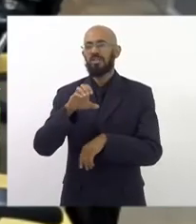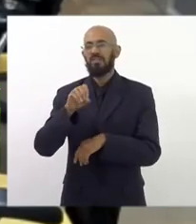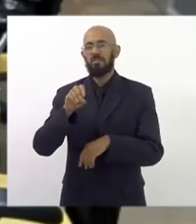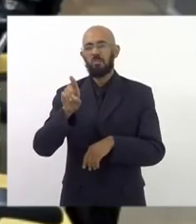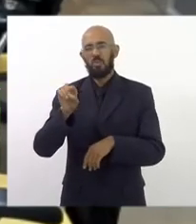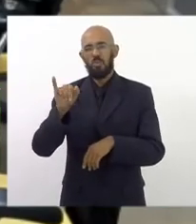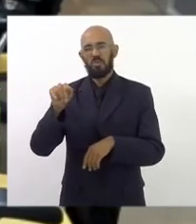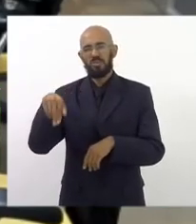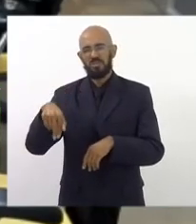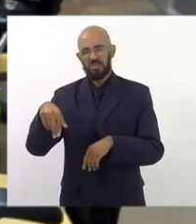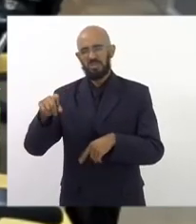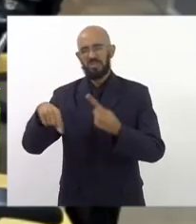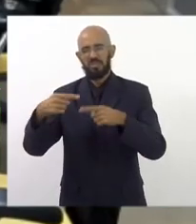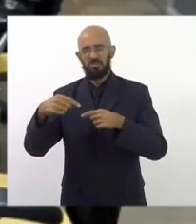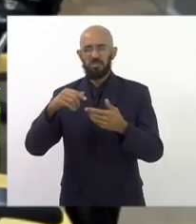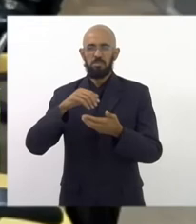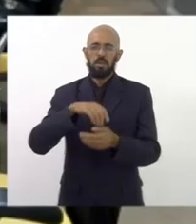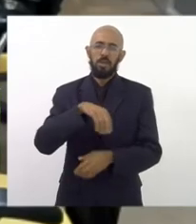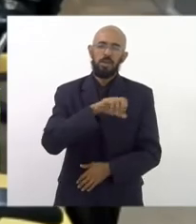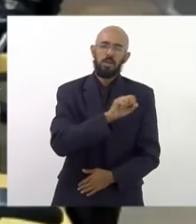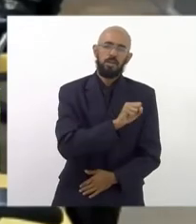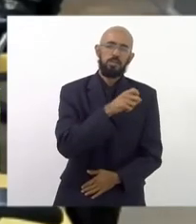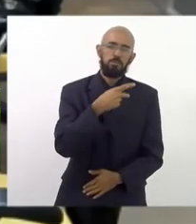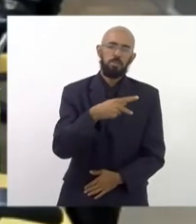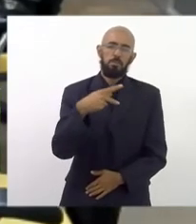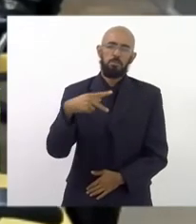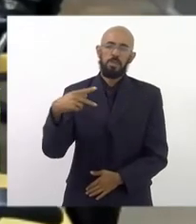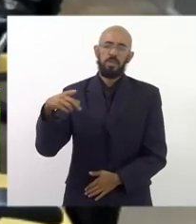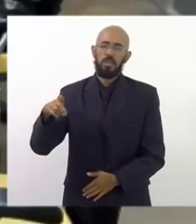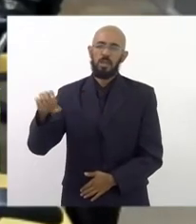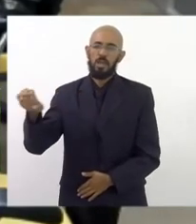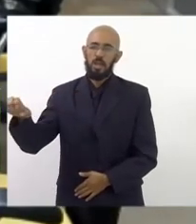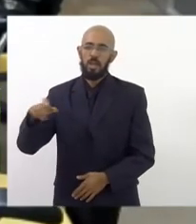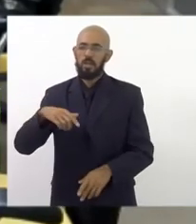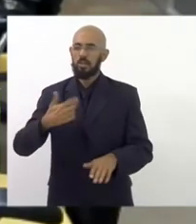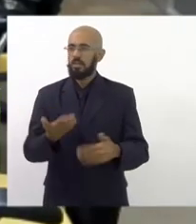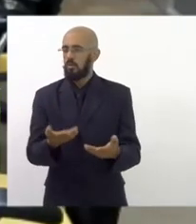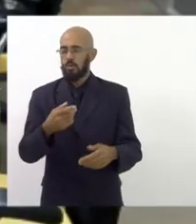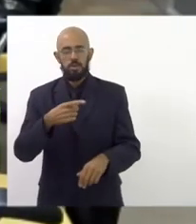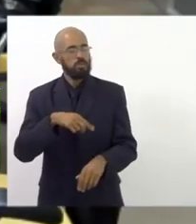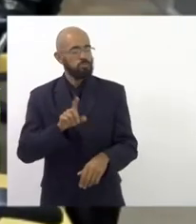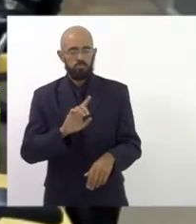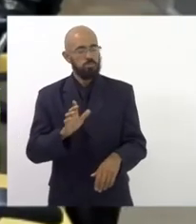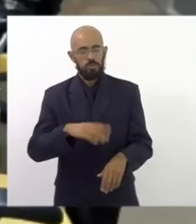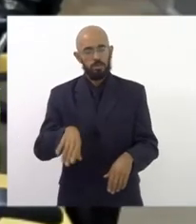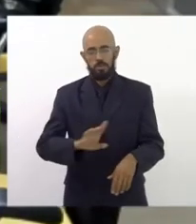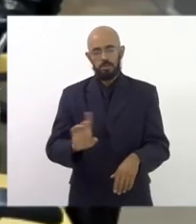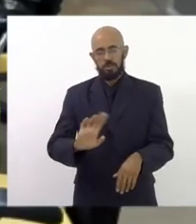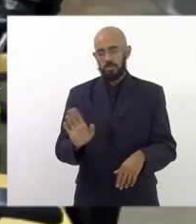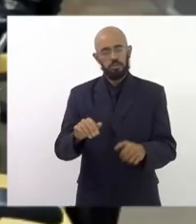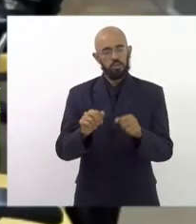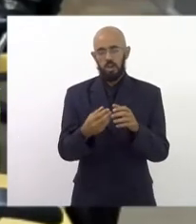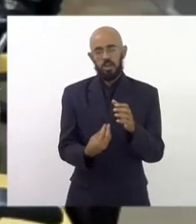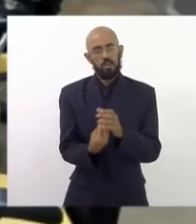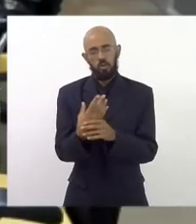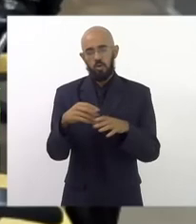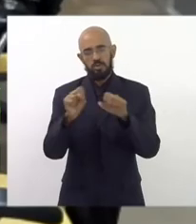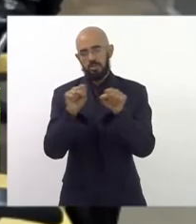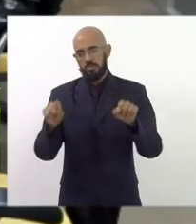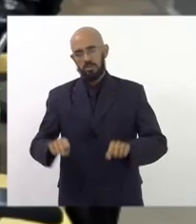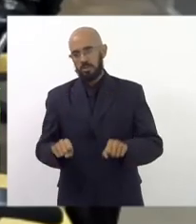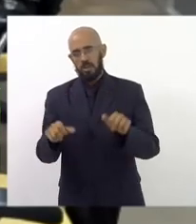vem para cá, passa pela CPPDE. Então, a gente vai ter um sistema de controle. Nós desenhamos esse sistema em